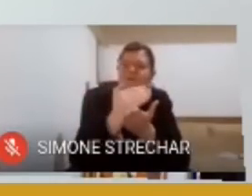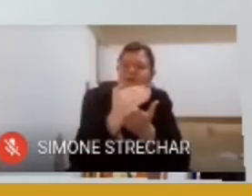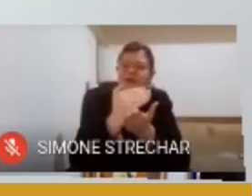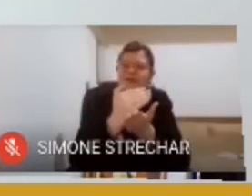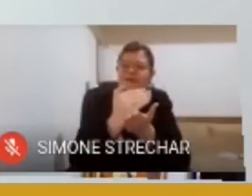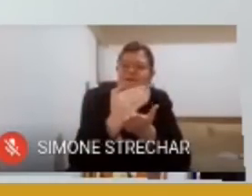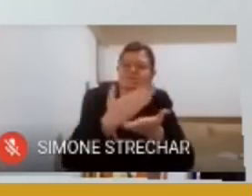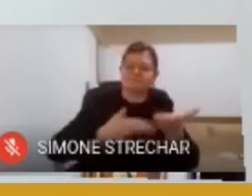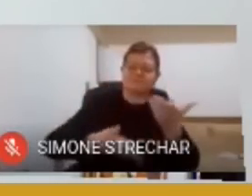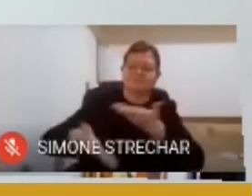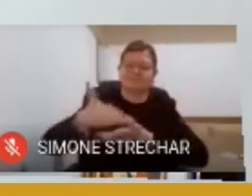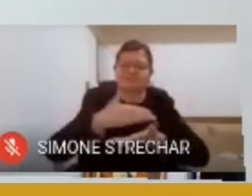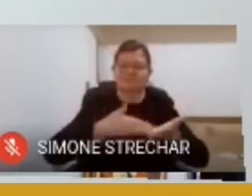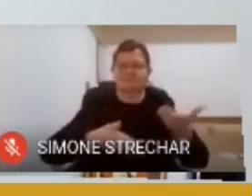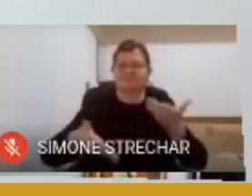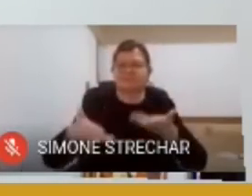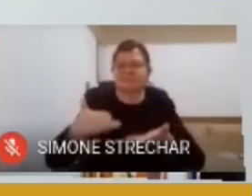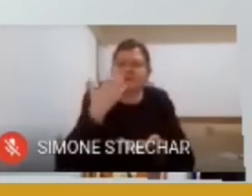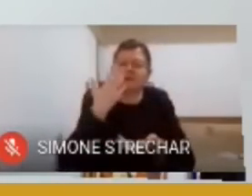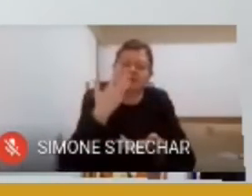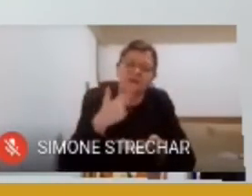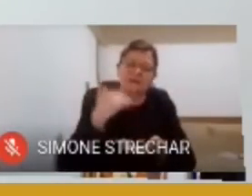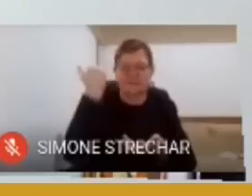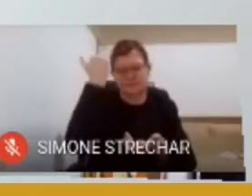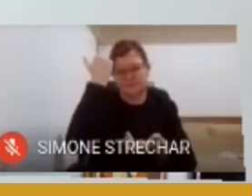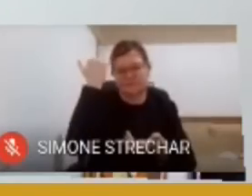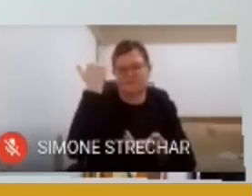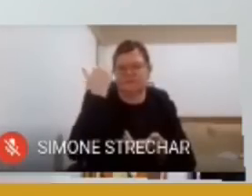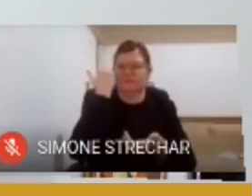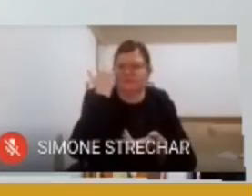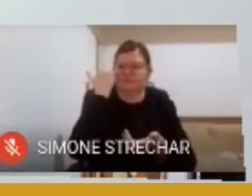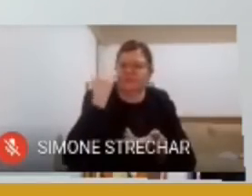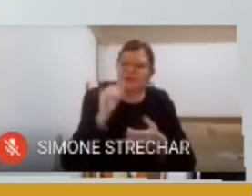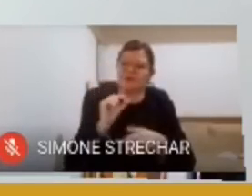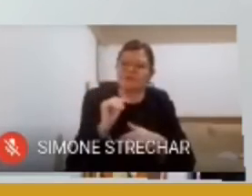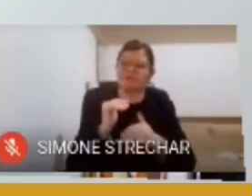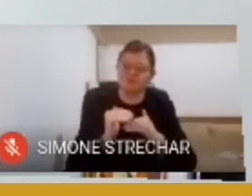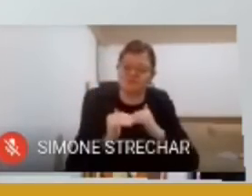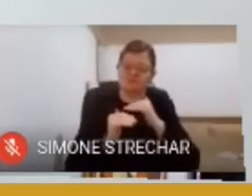certa, essa afetividade vai voltar, né? E essa afetividade vai ser